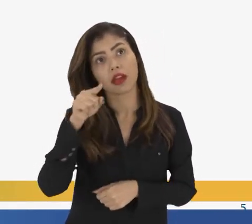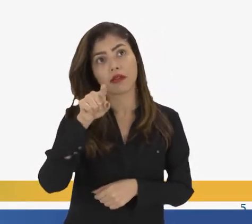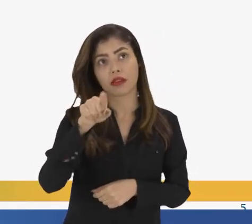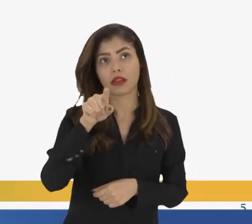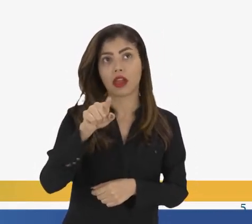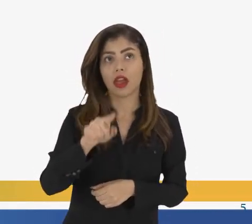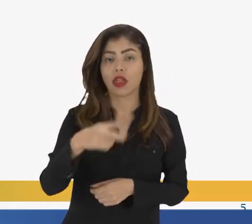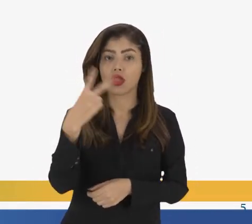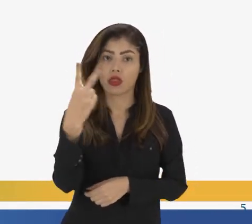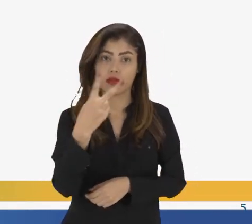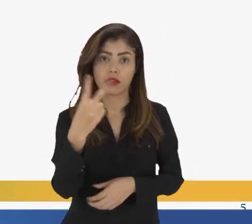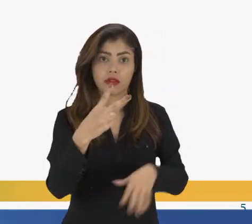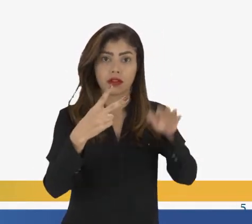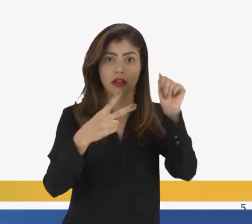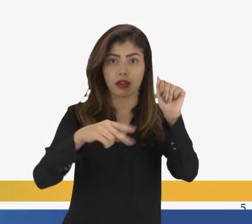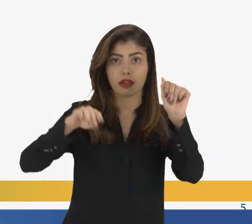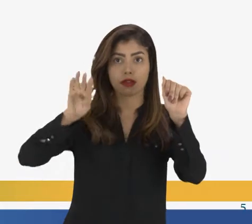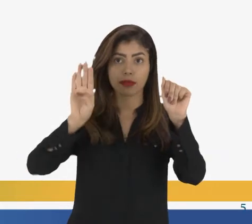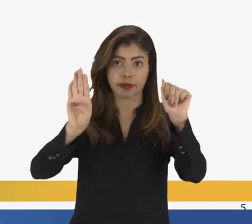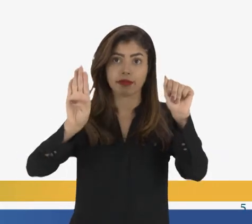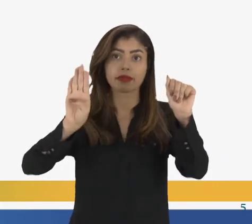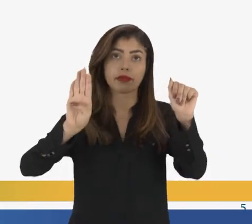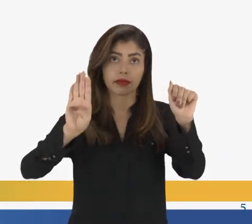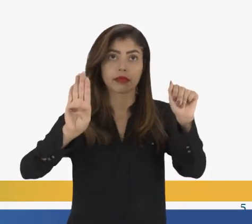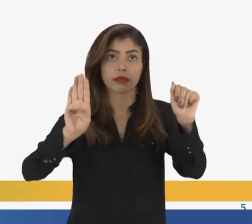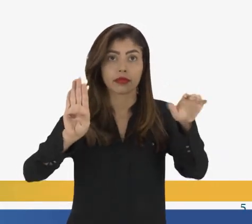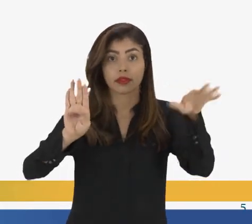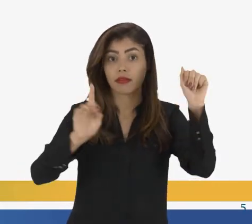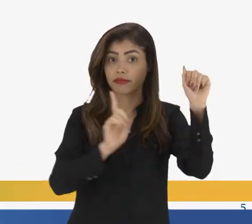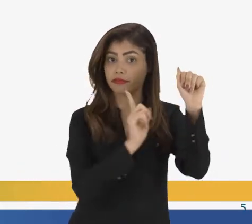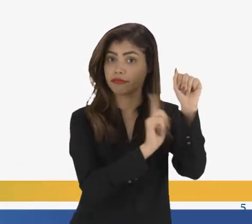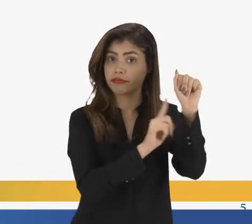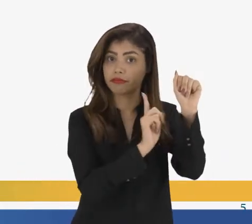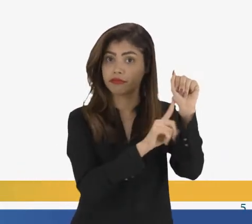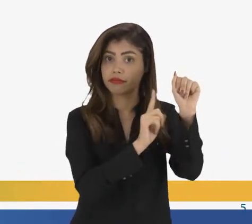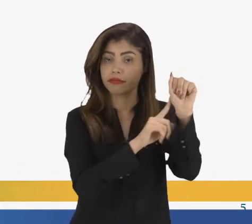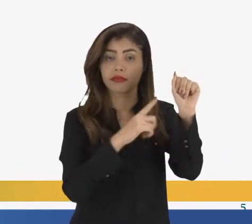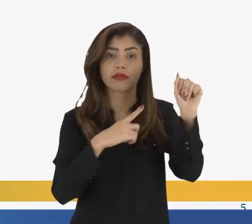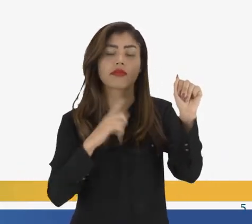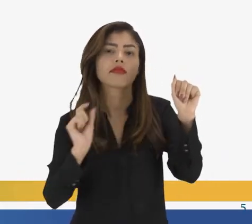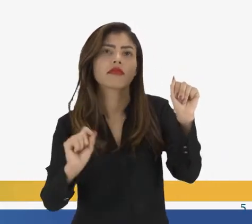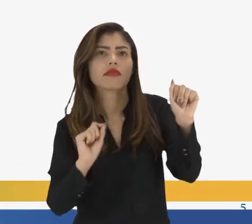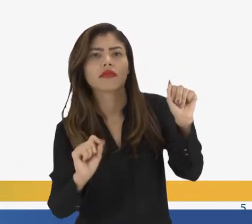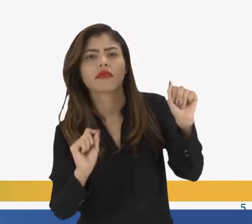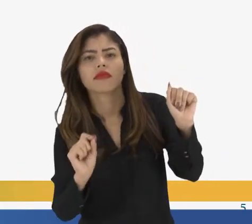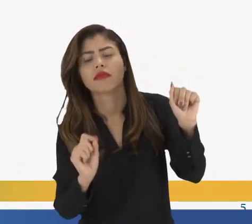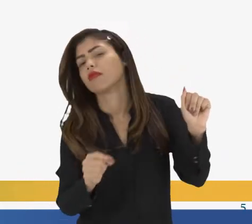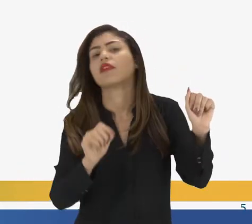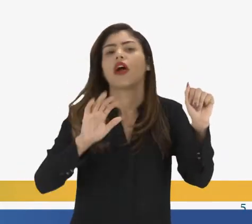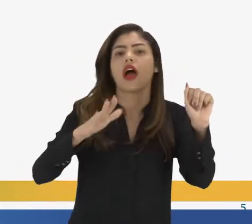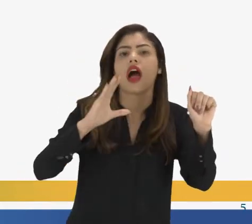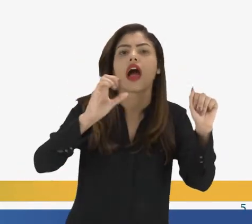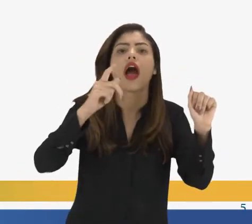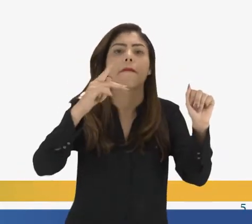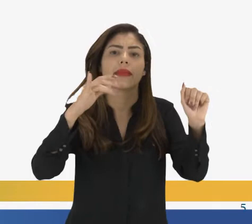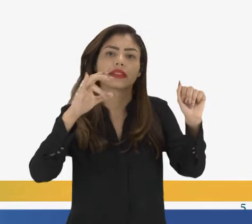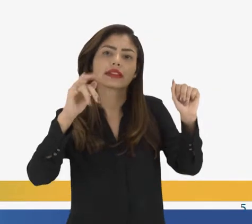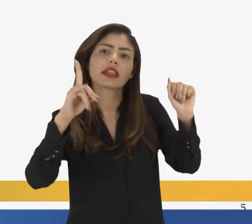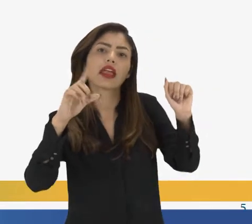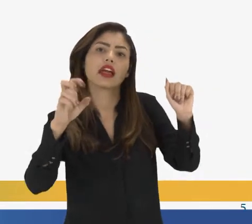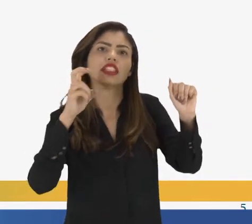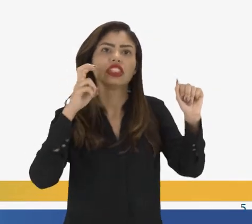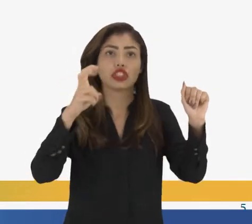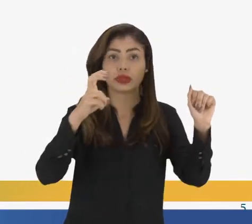nós temos 2 cubos distintos aí na imagem. O cubo A, ele tem uma capacidade térmica de